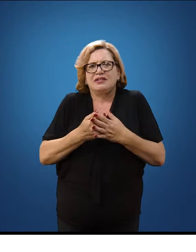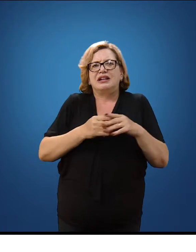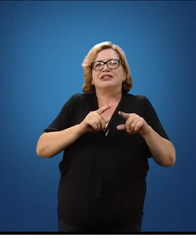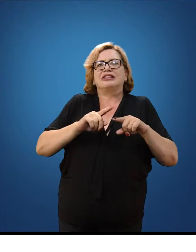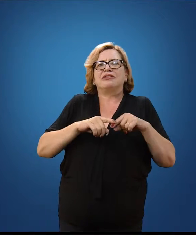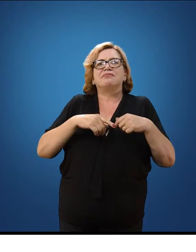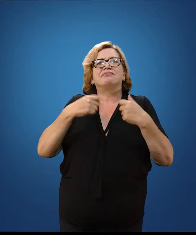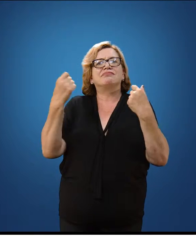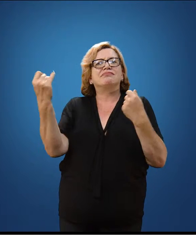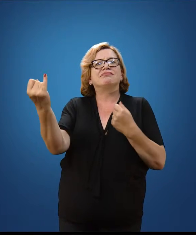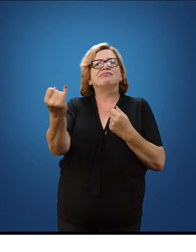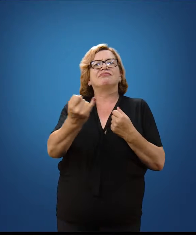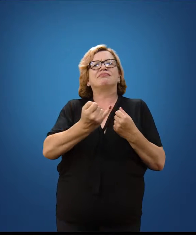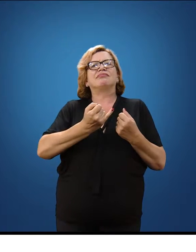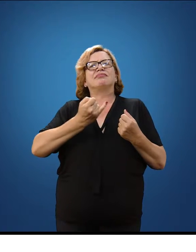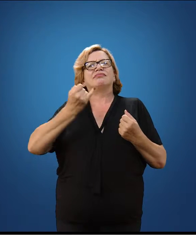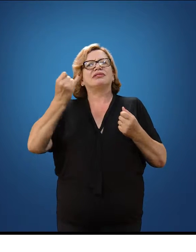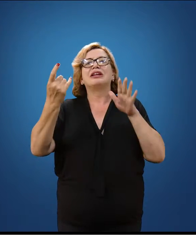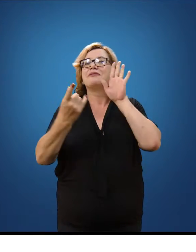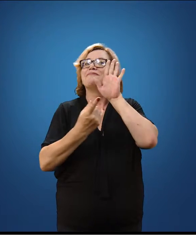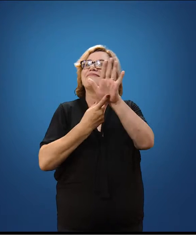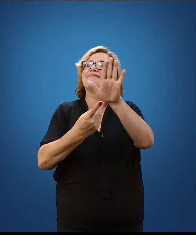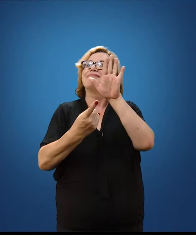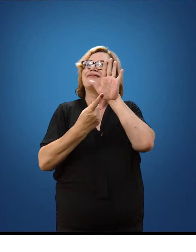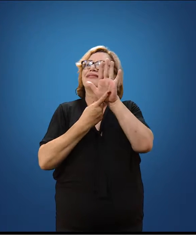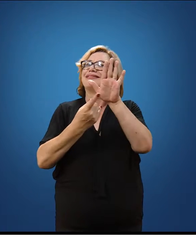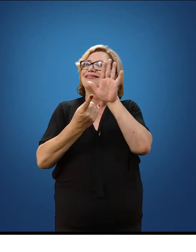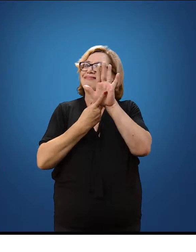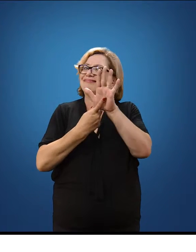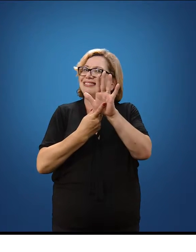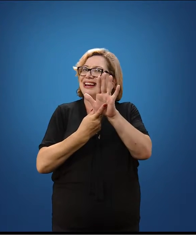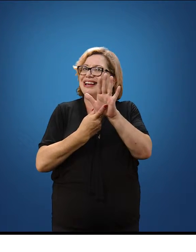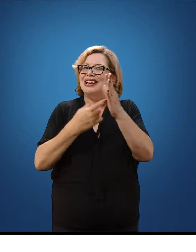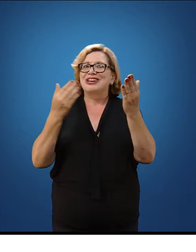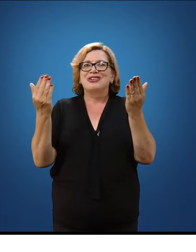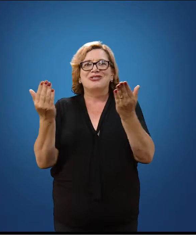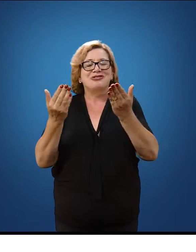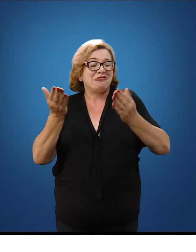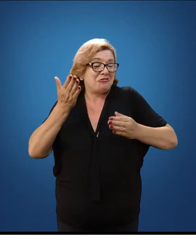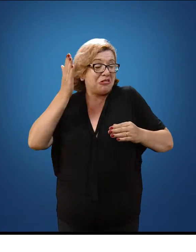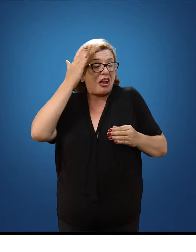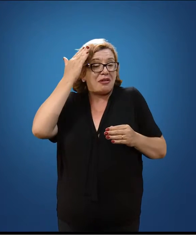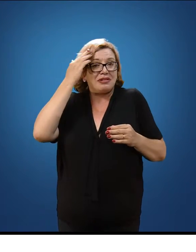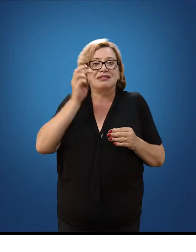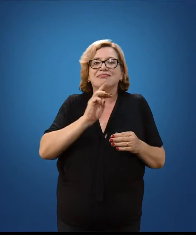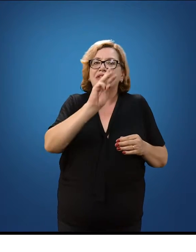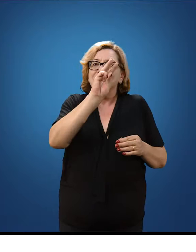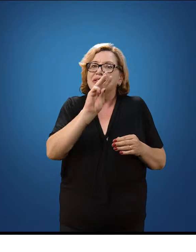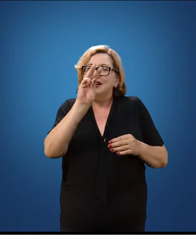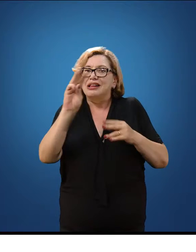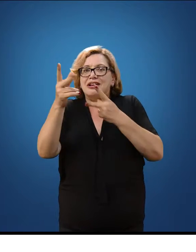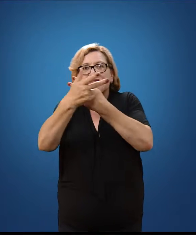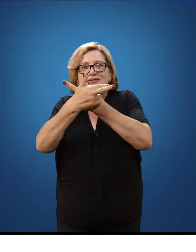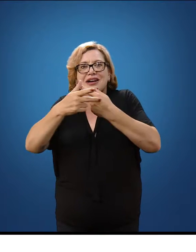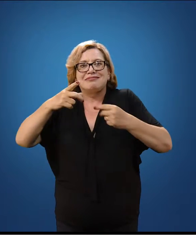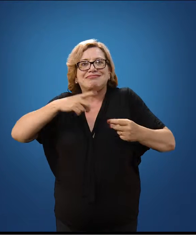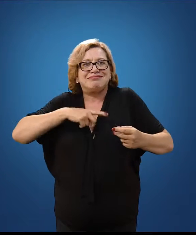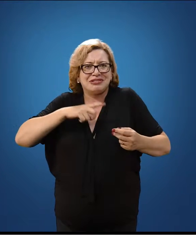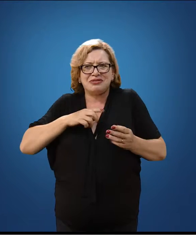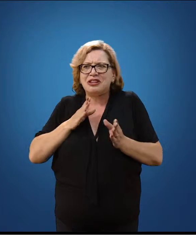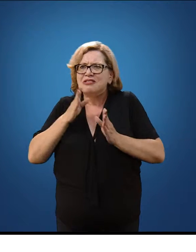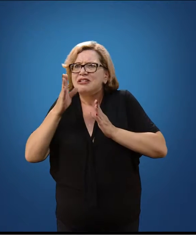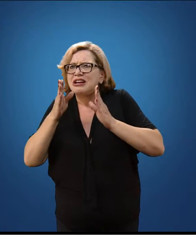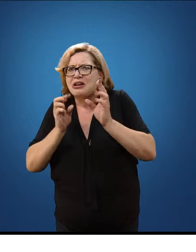a eles. Então, o que a gente costuma fazer? Mostrar para eles as imagens, e hoje a gente sabe que tem sites onde a gente pode fazer passeios virtuais